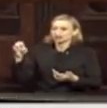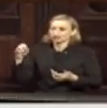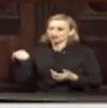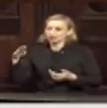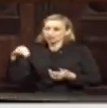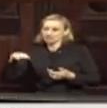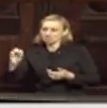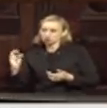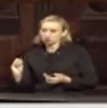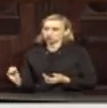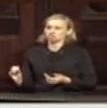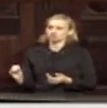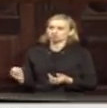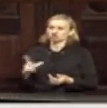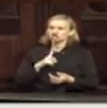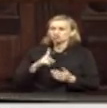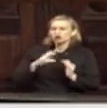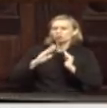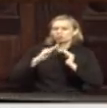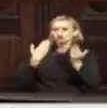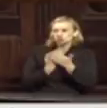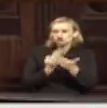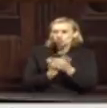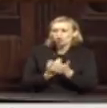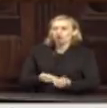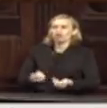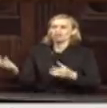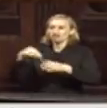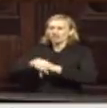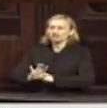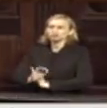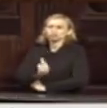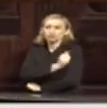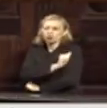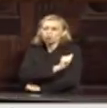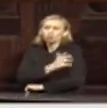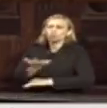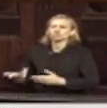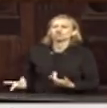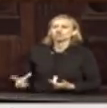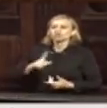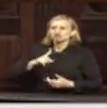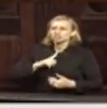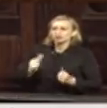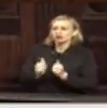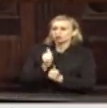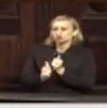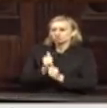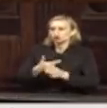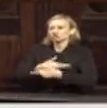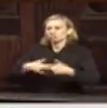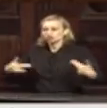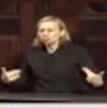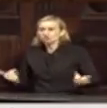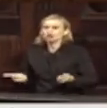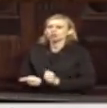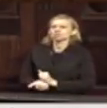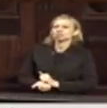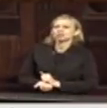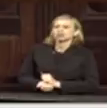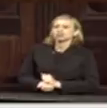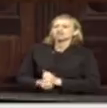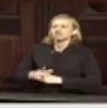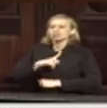mortalidade infantil, se ele tiver mais criança na escola, se ele tiver os postos de saúde funcionando, se ele